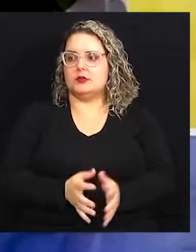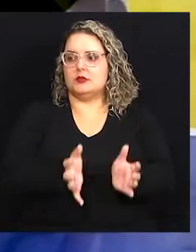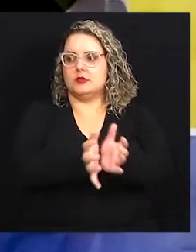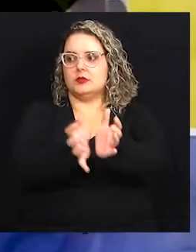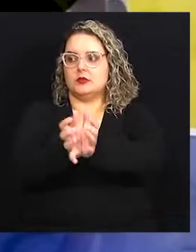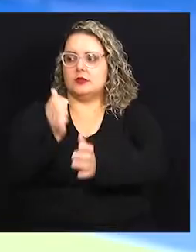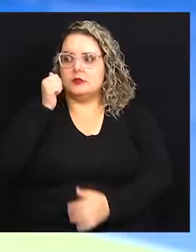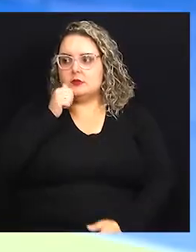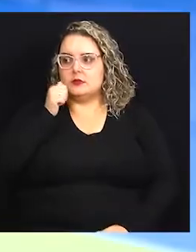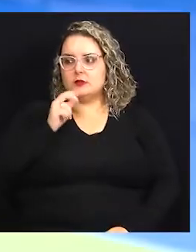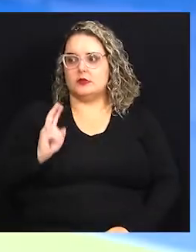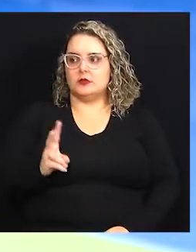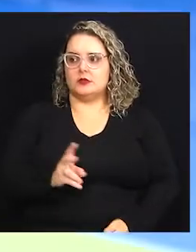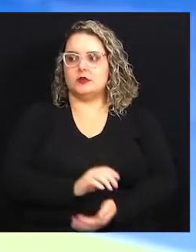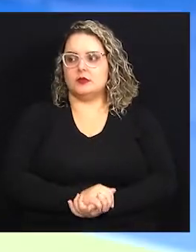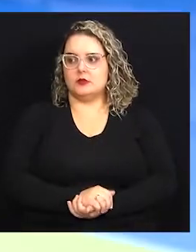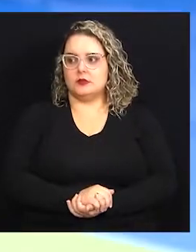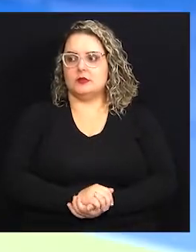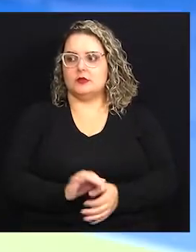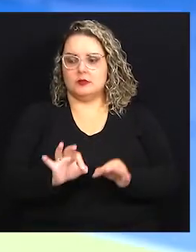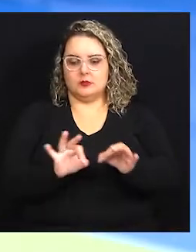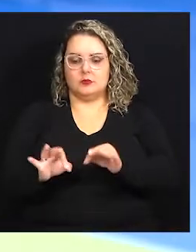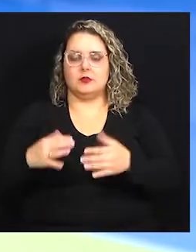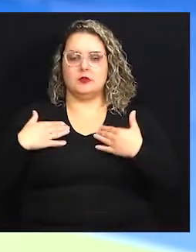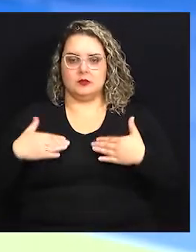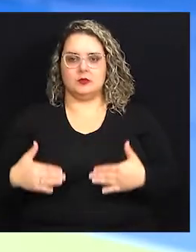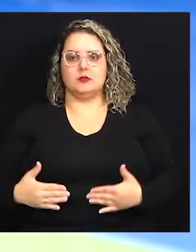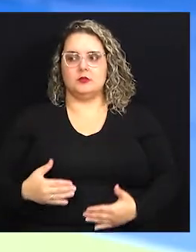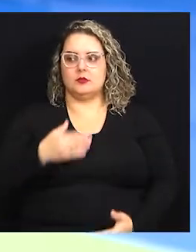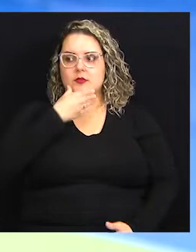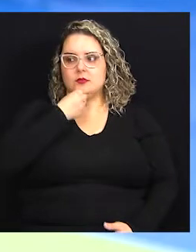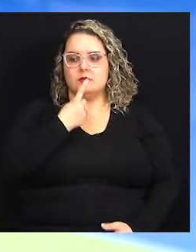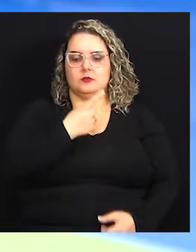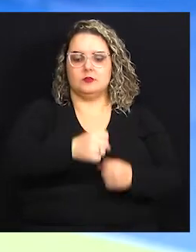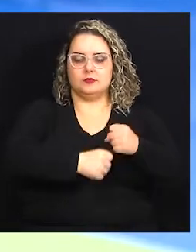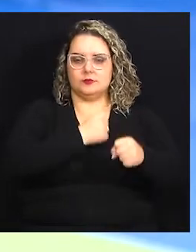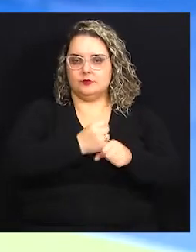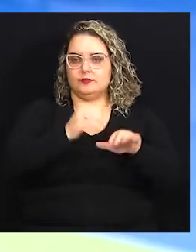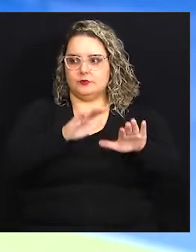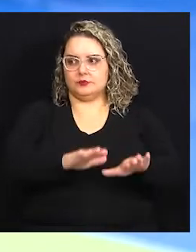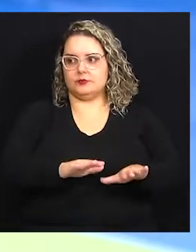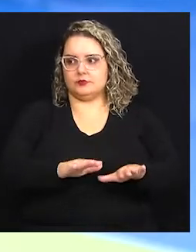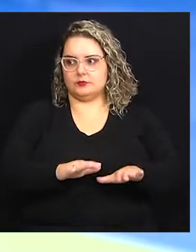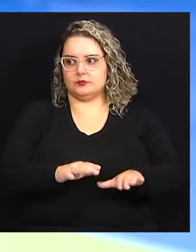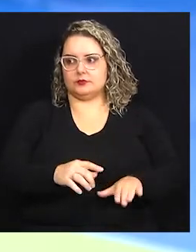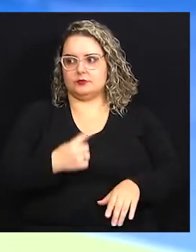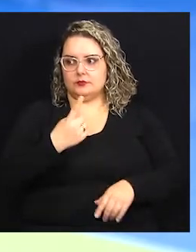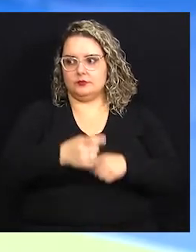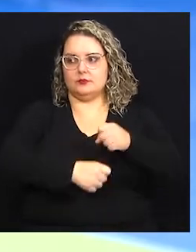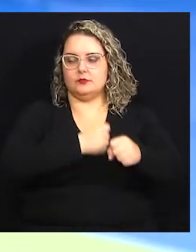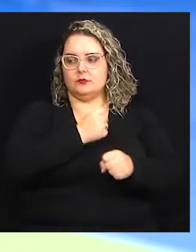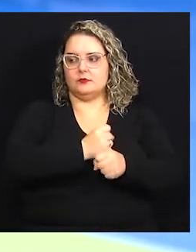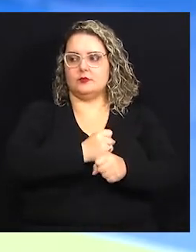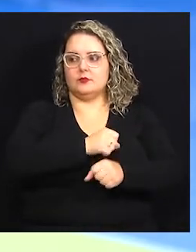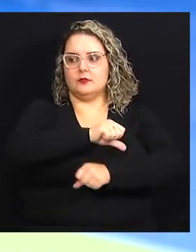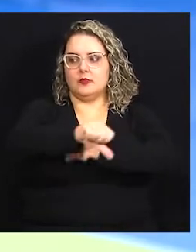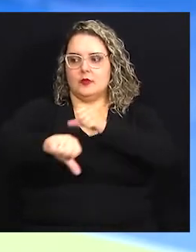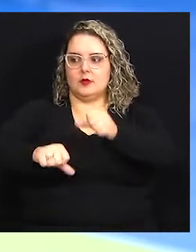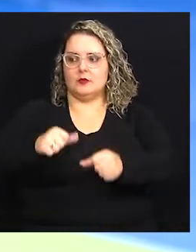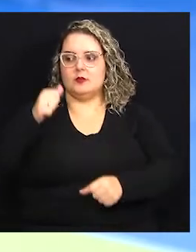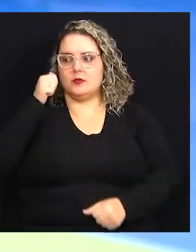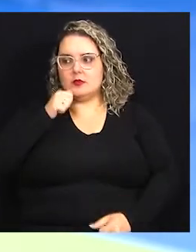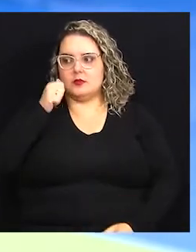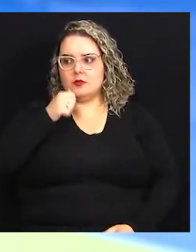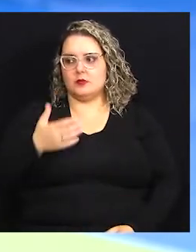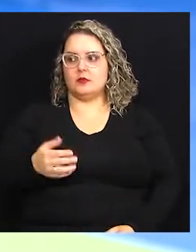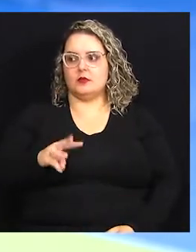femininas? Preparador físico comecei de masculino, né? Um ano, fiquei um ano só, depois já fui pro feminino. Trabalhei